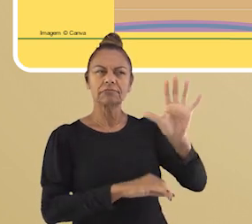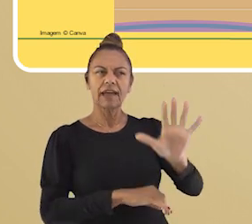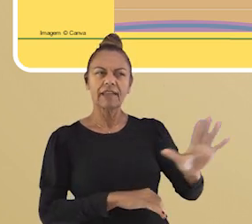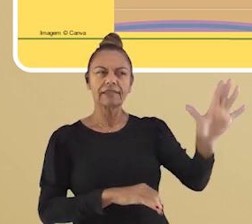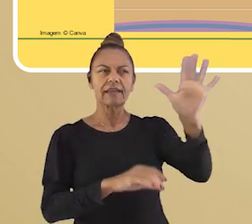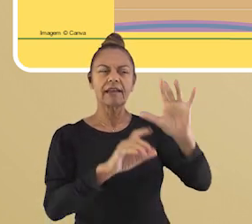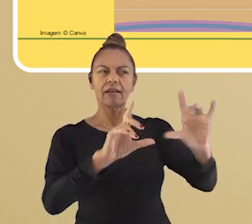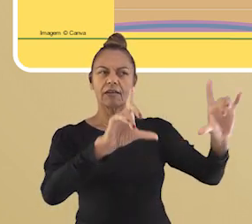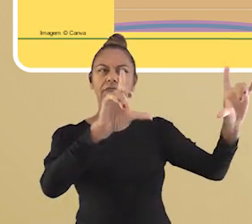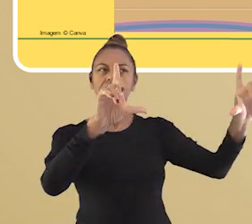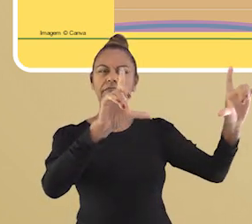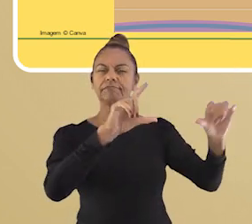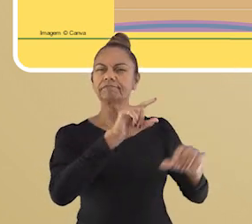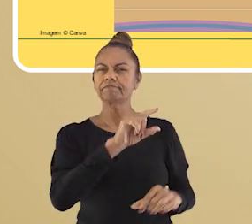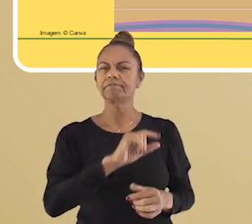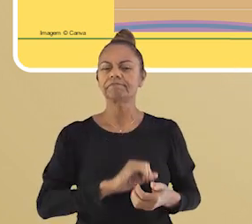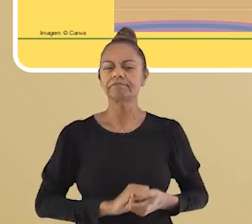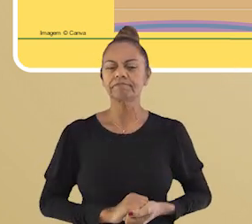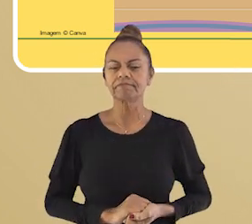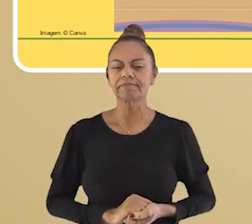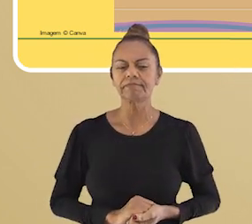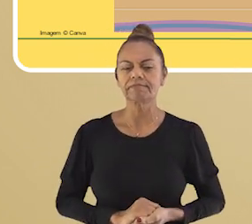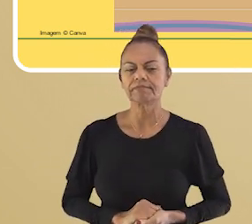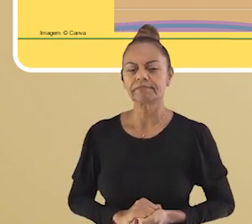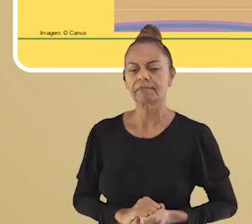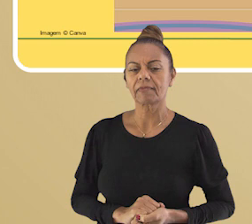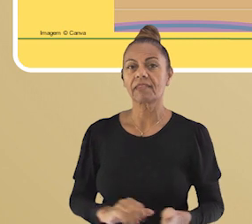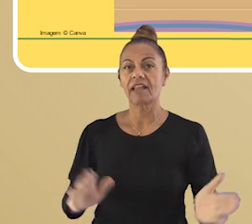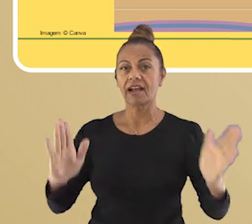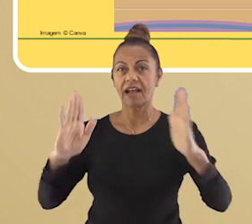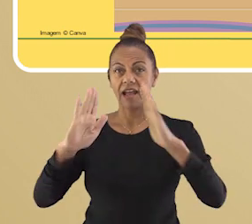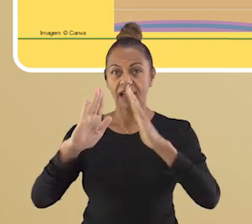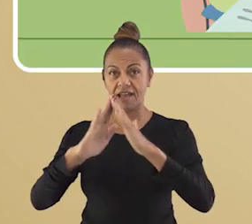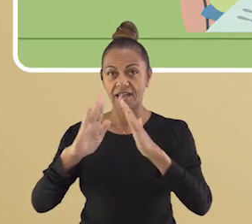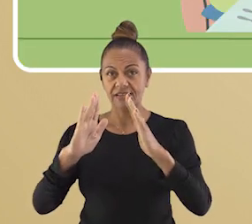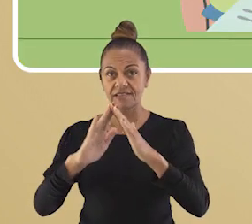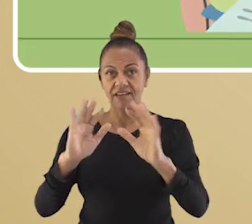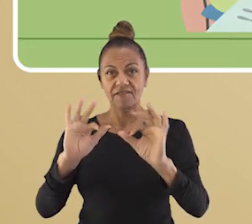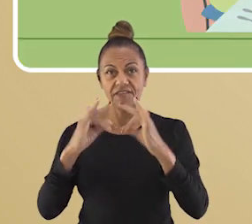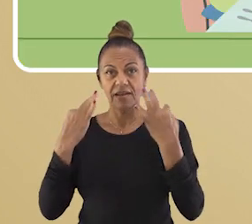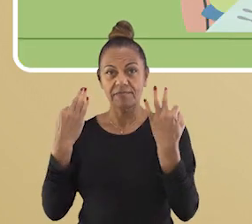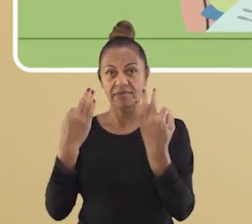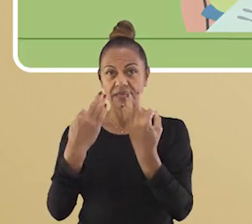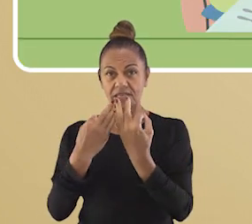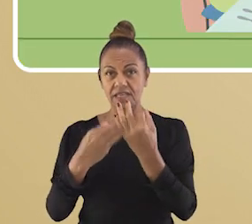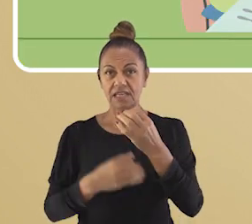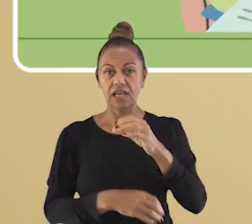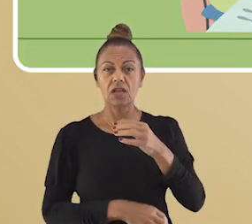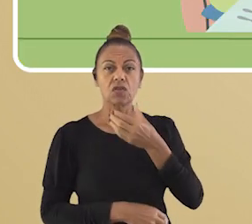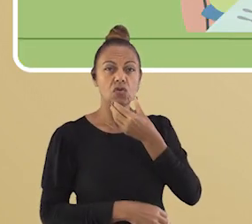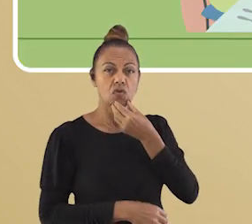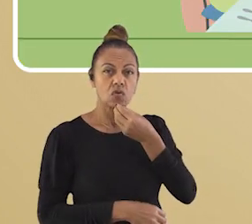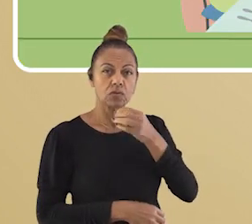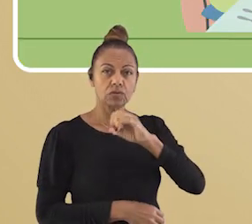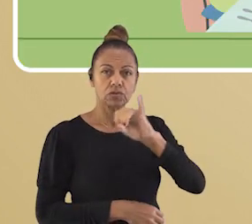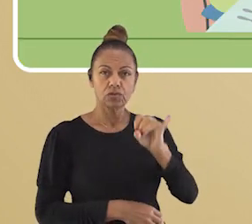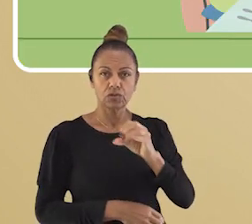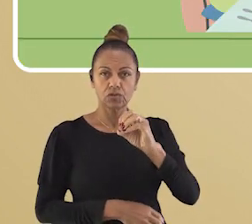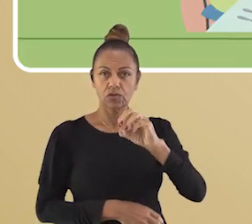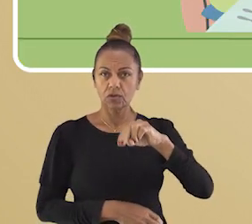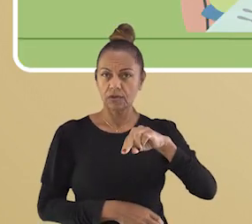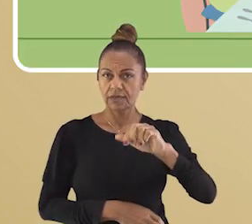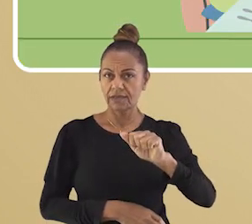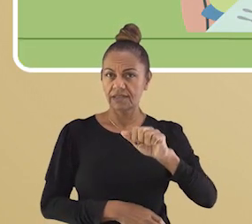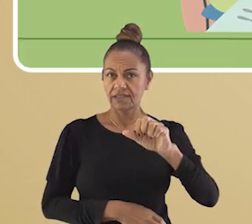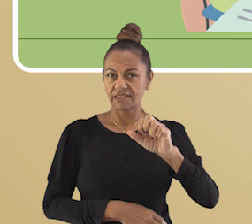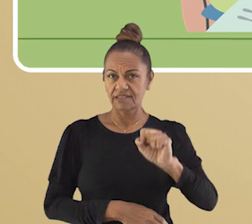ou revisar a atividade que a professora deu na escola. Já na casa da família do Jonas, não pode usar